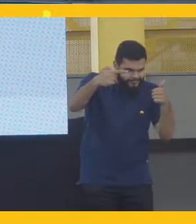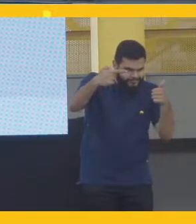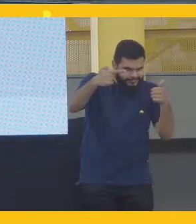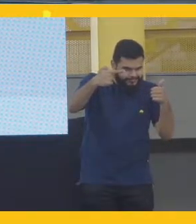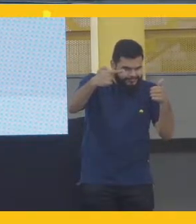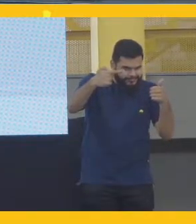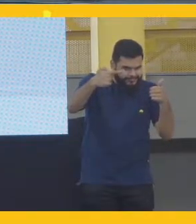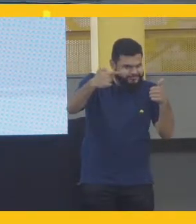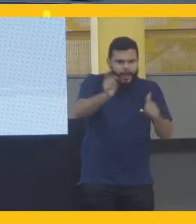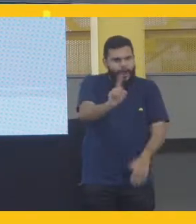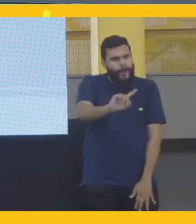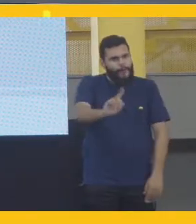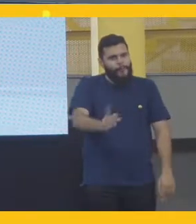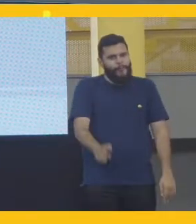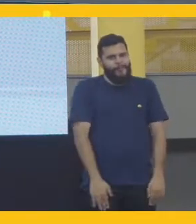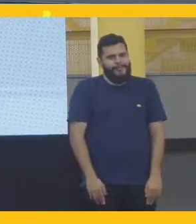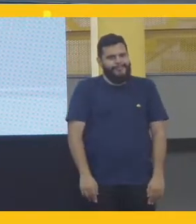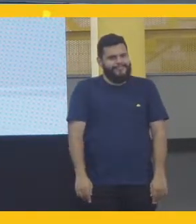Não!